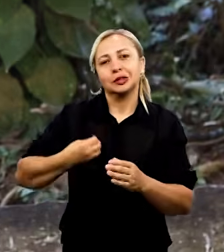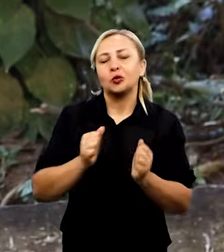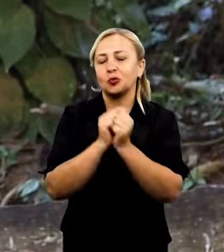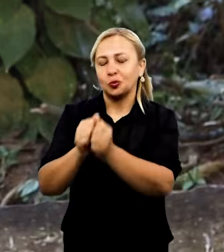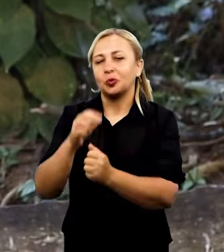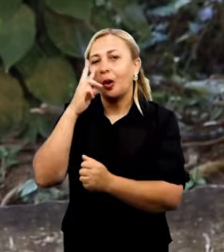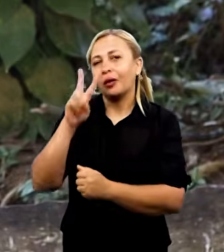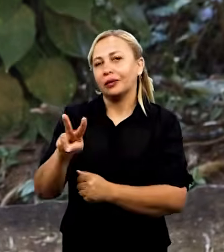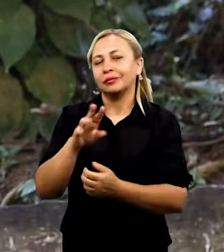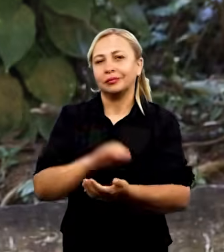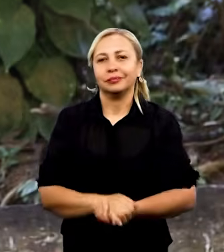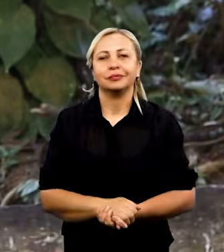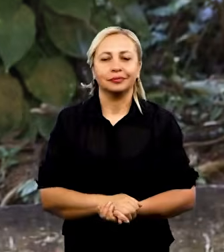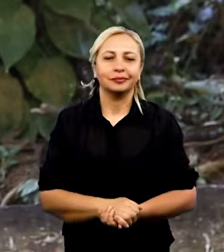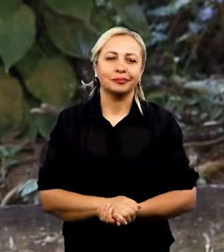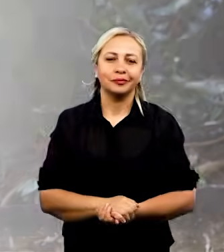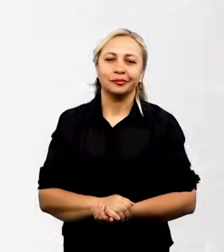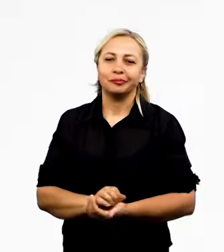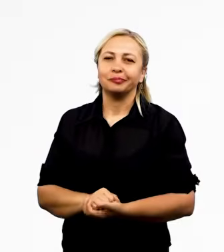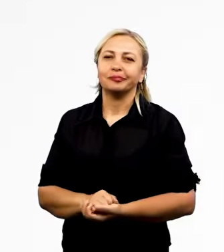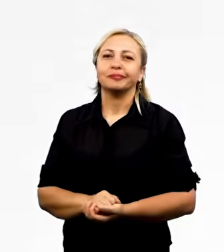envolvidas. Acompanhe.